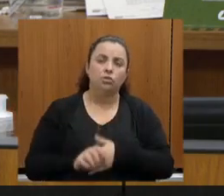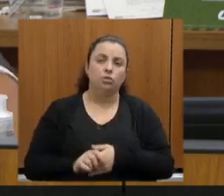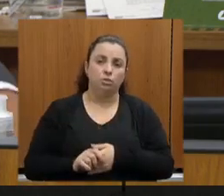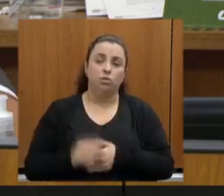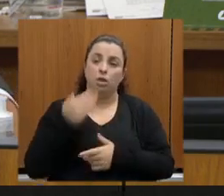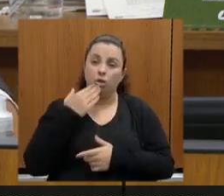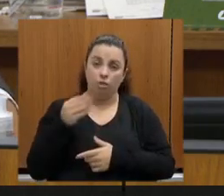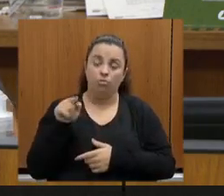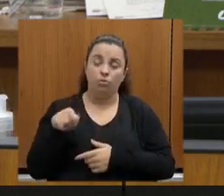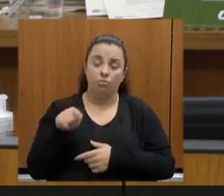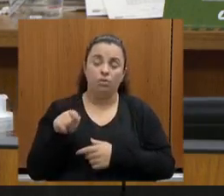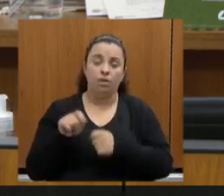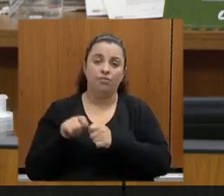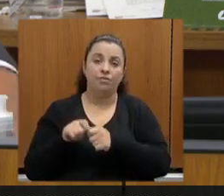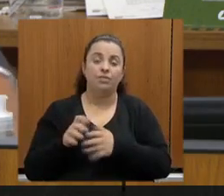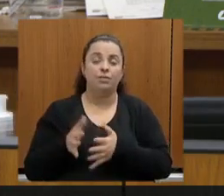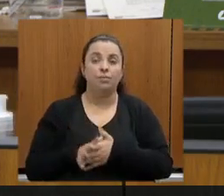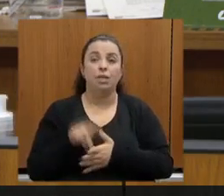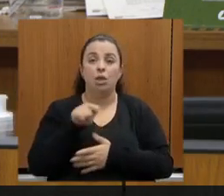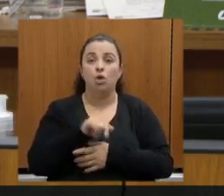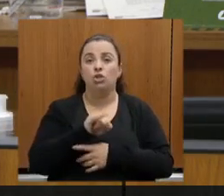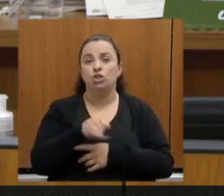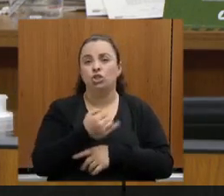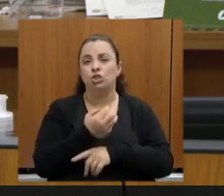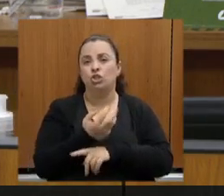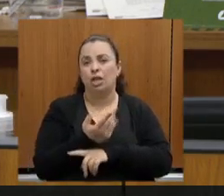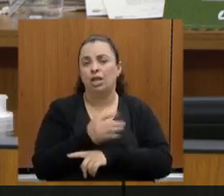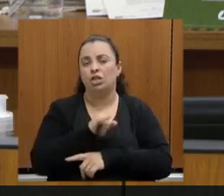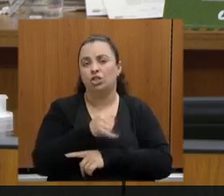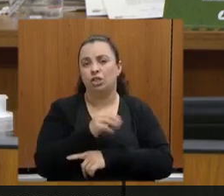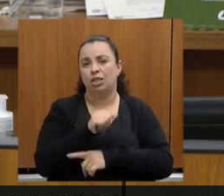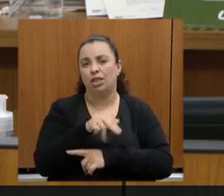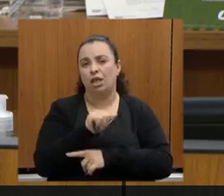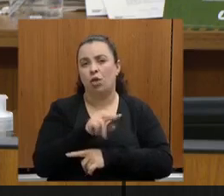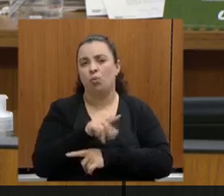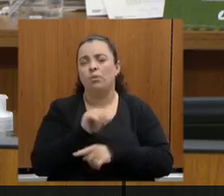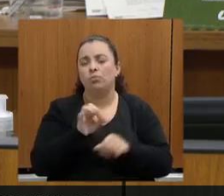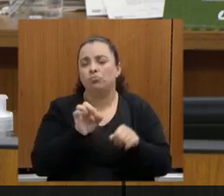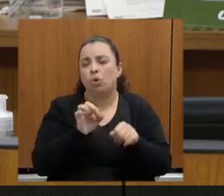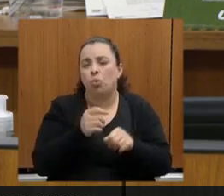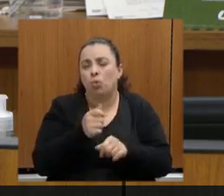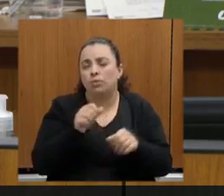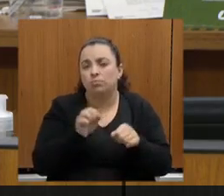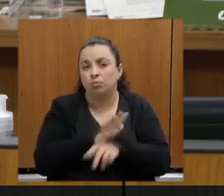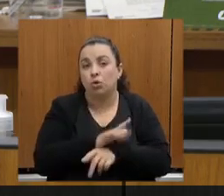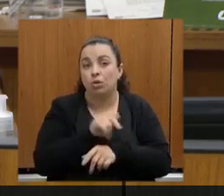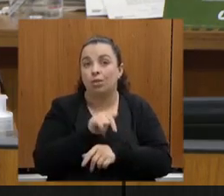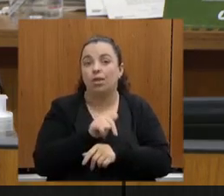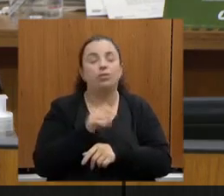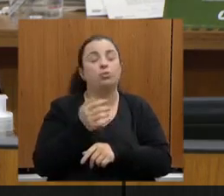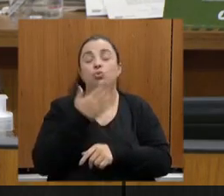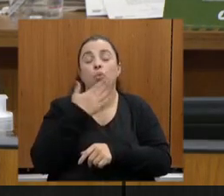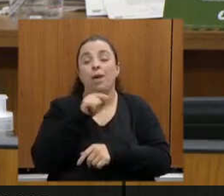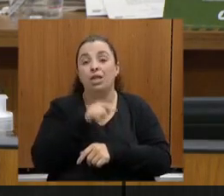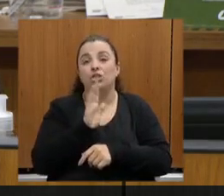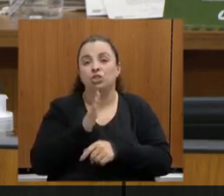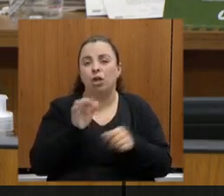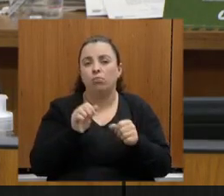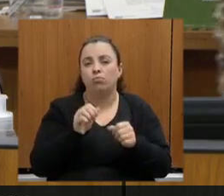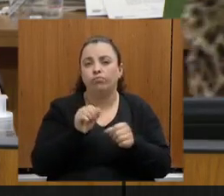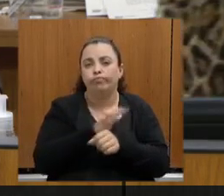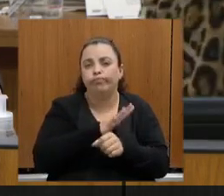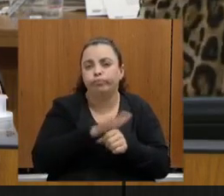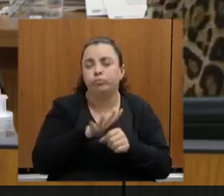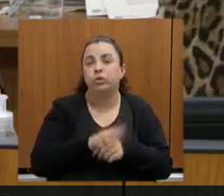é que já tá carregada também e agora nós vamos tivemos leilão no dia trinta do seis outra